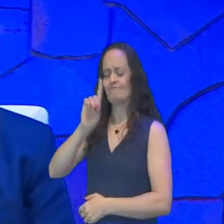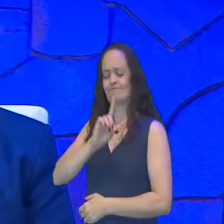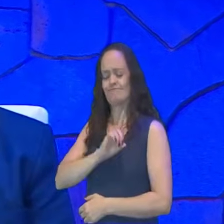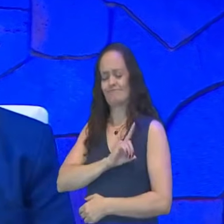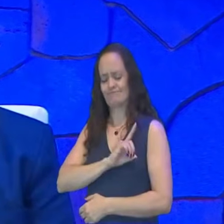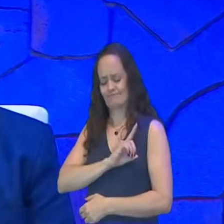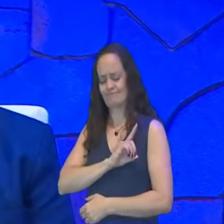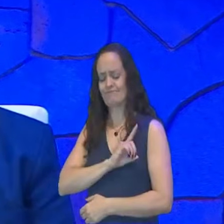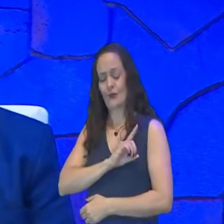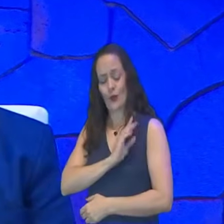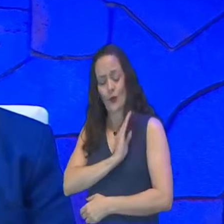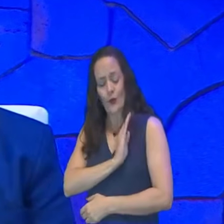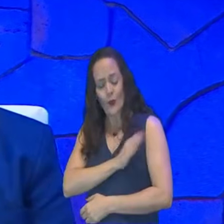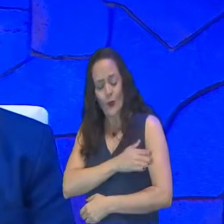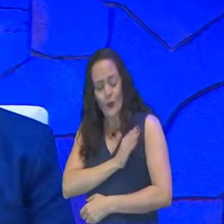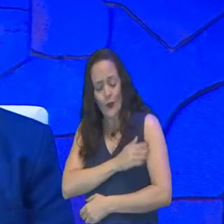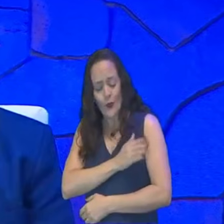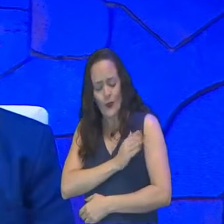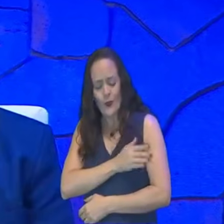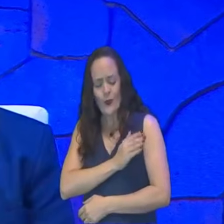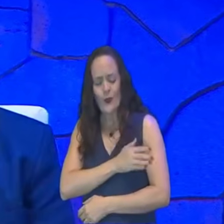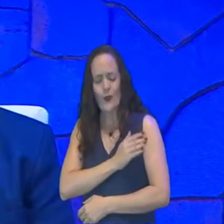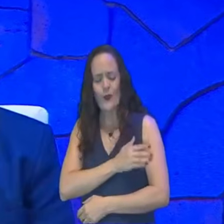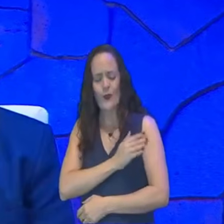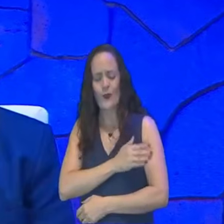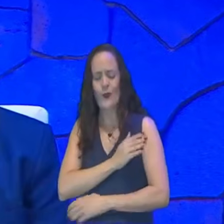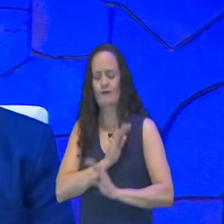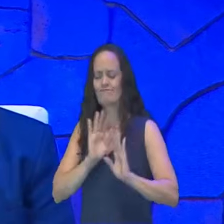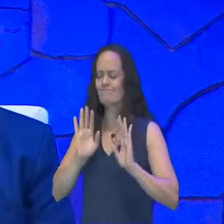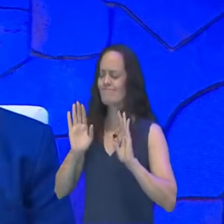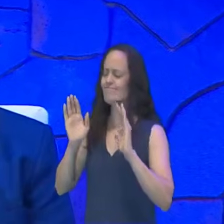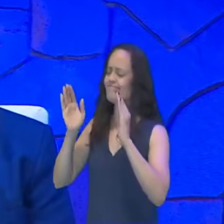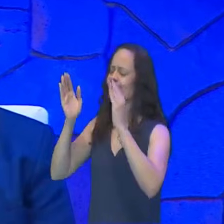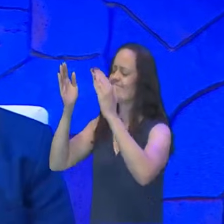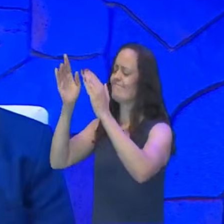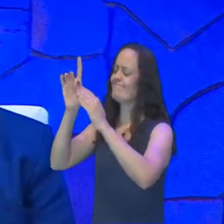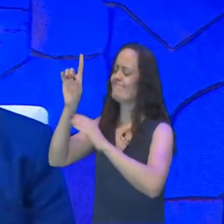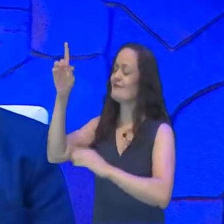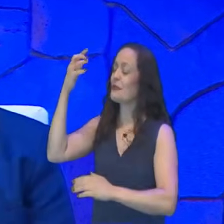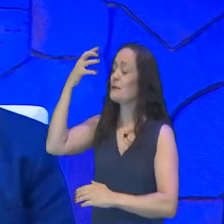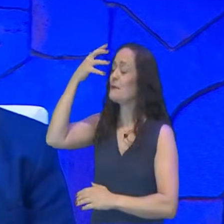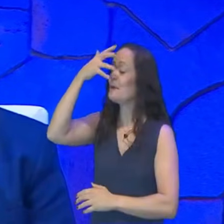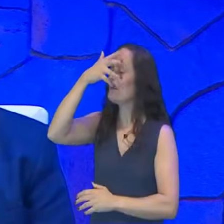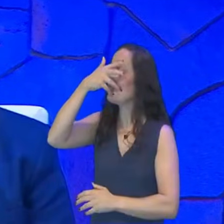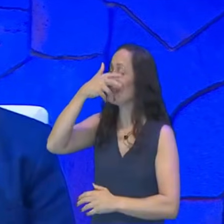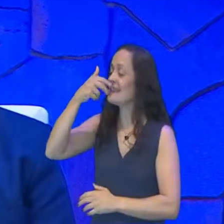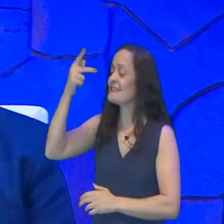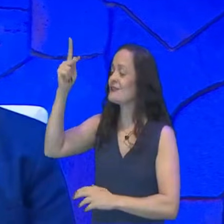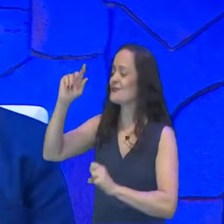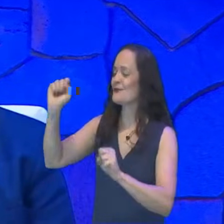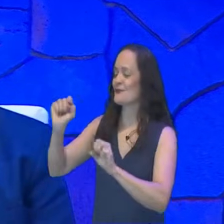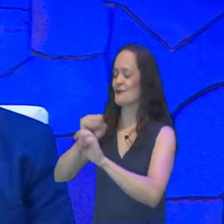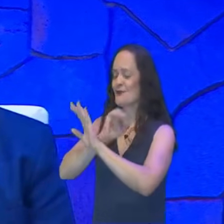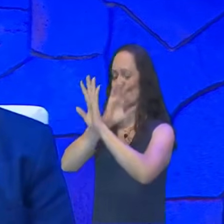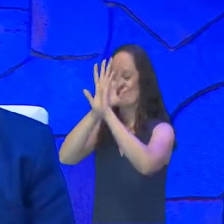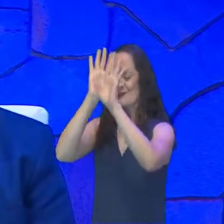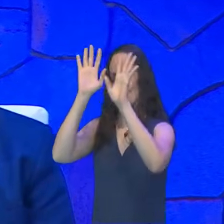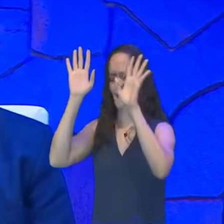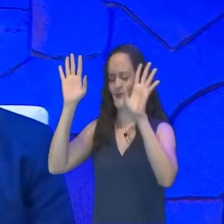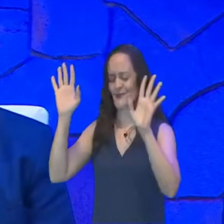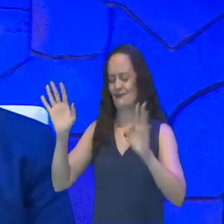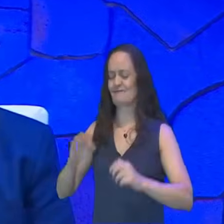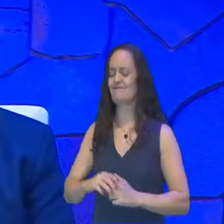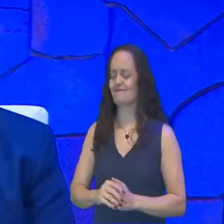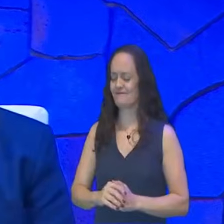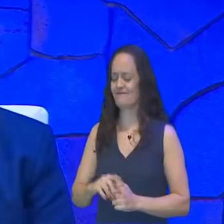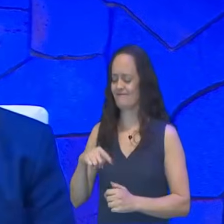que os nossos corações e afetos sejam direcionados para a beleza da Sua glória, para que a